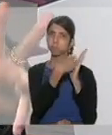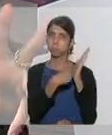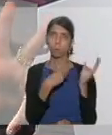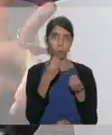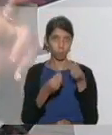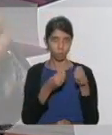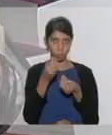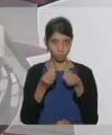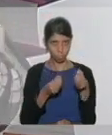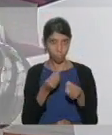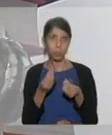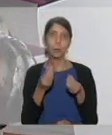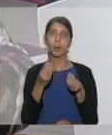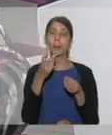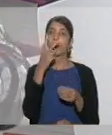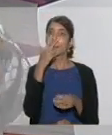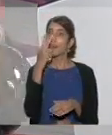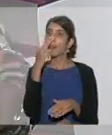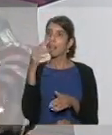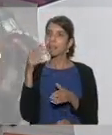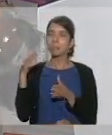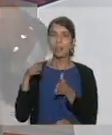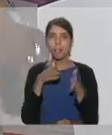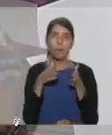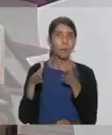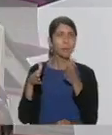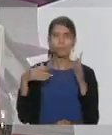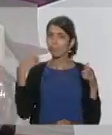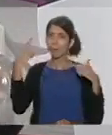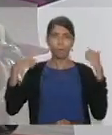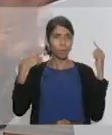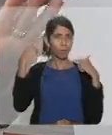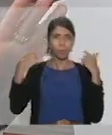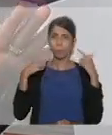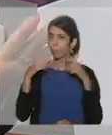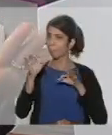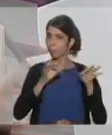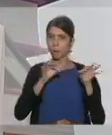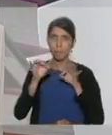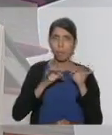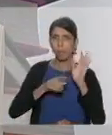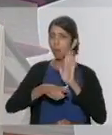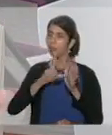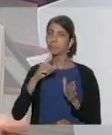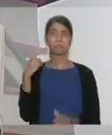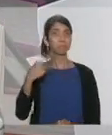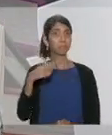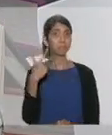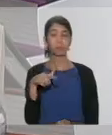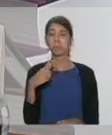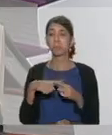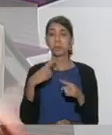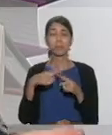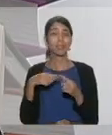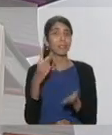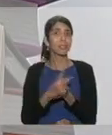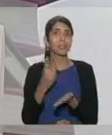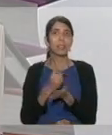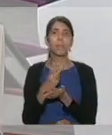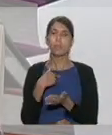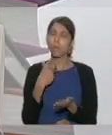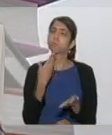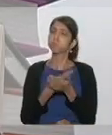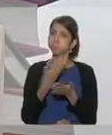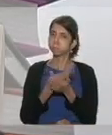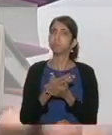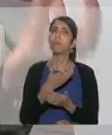escritora acabou sendo, assim, um caminho completamente louco. Não foi preparado, porque eu sempre fui uma pessoa